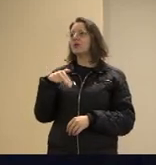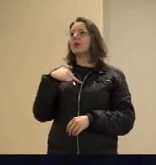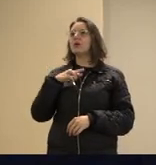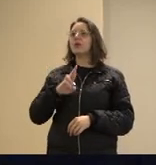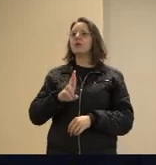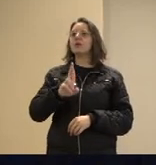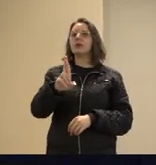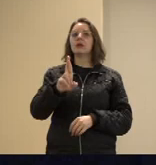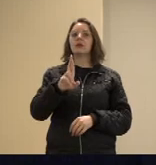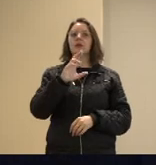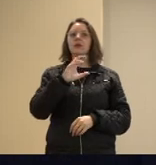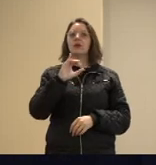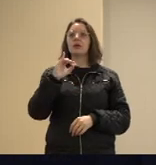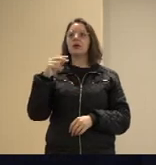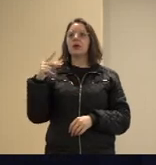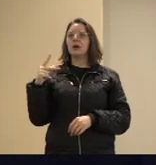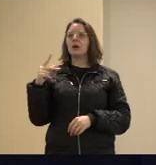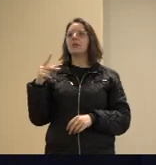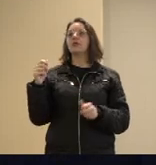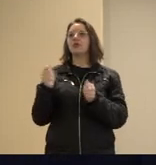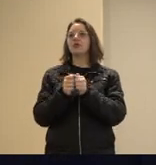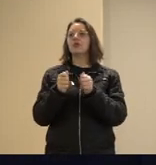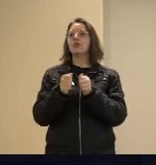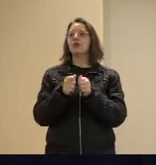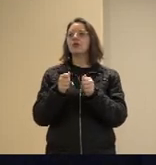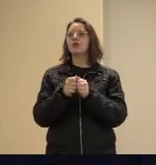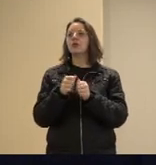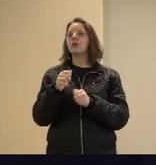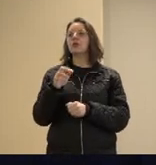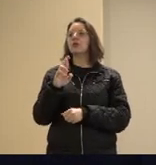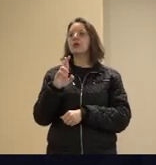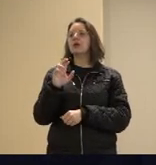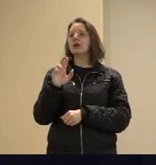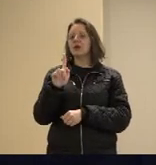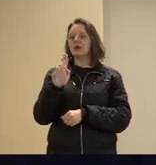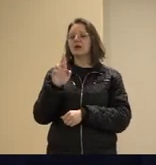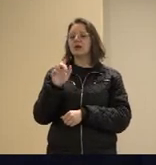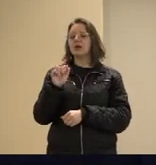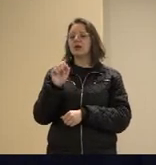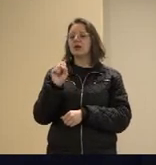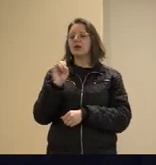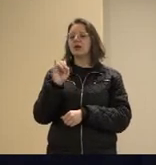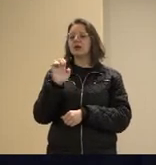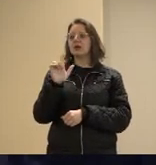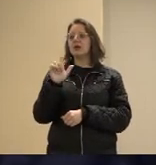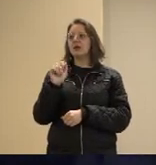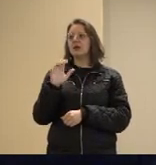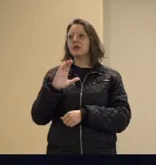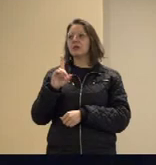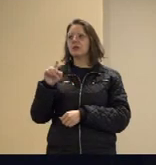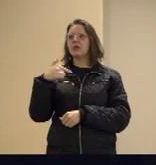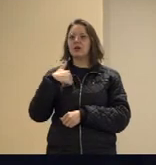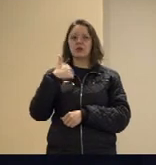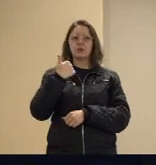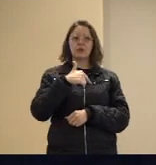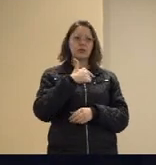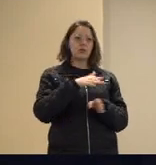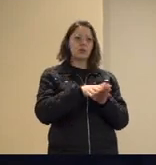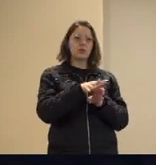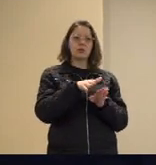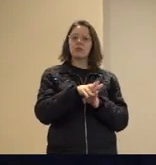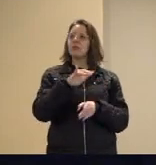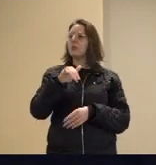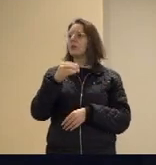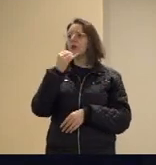nesse ato, a pedido da Graziella, que é a coordenadora, e não sou conselheiro, não tive essa oportunidade de